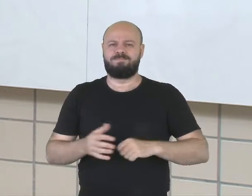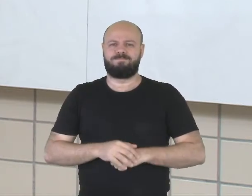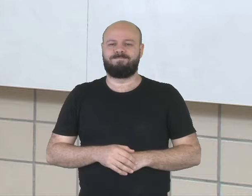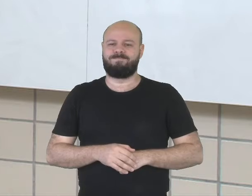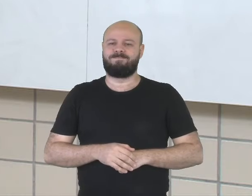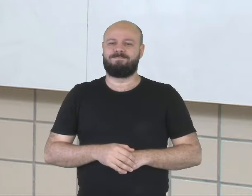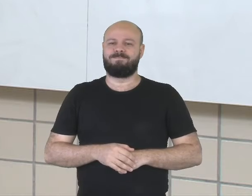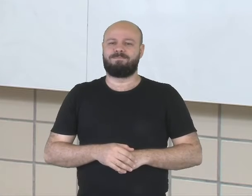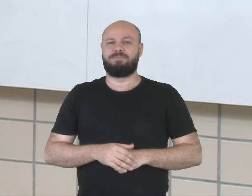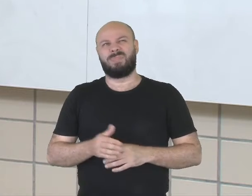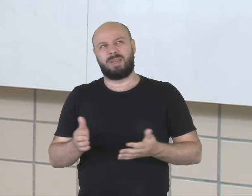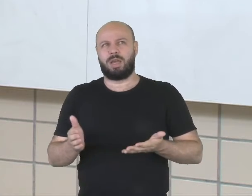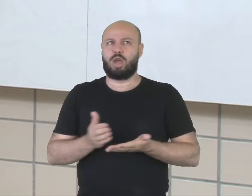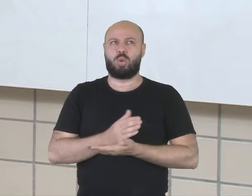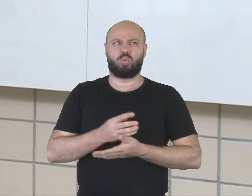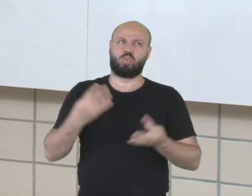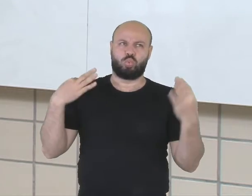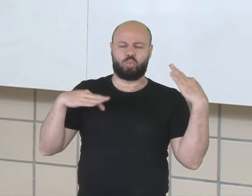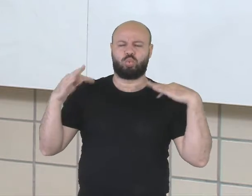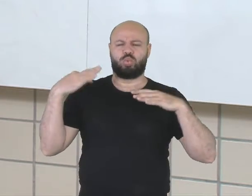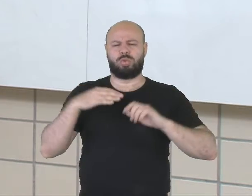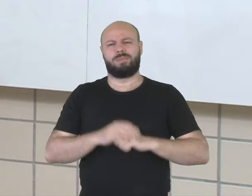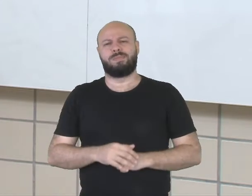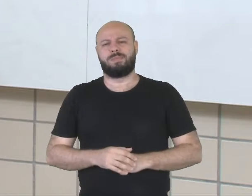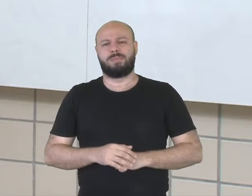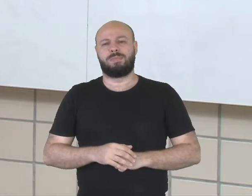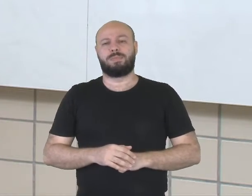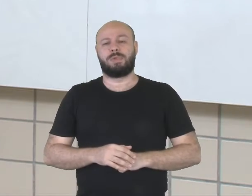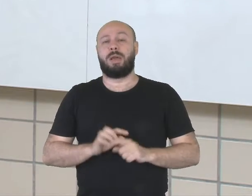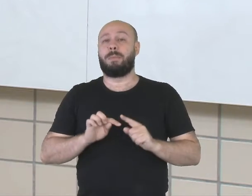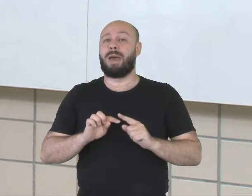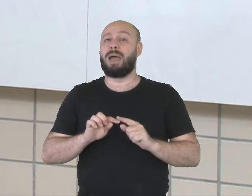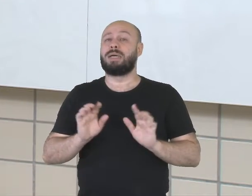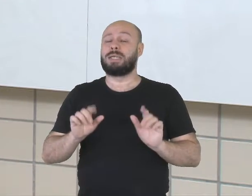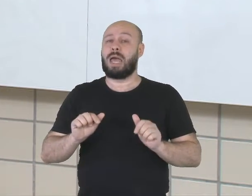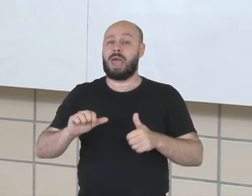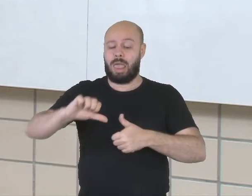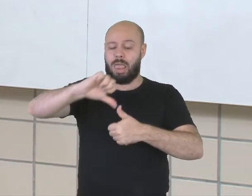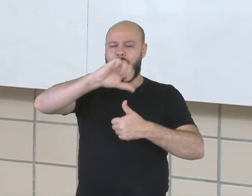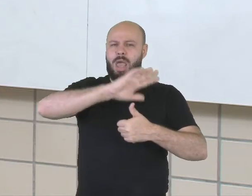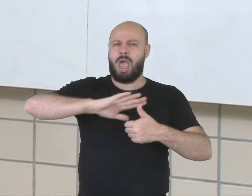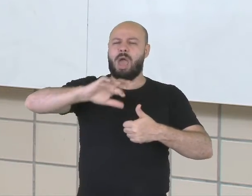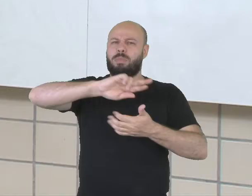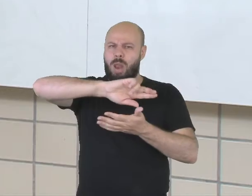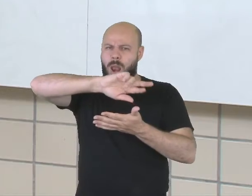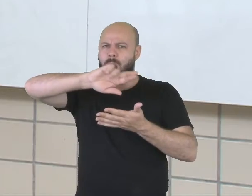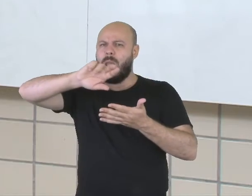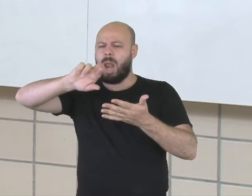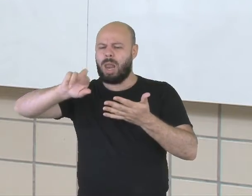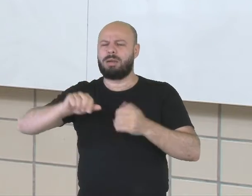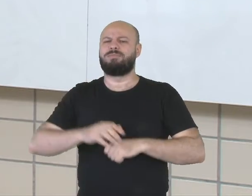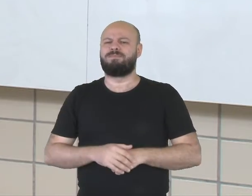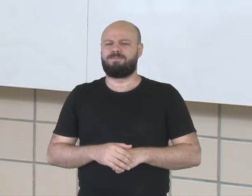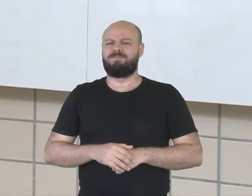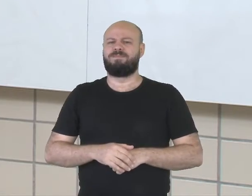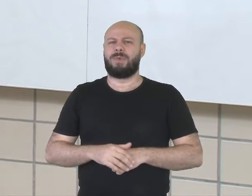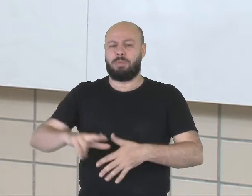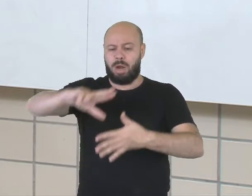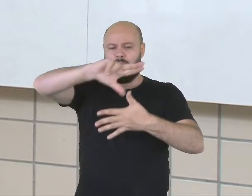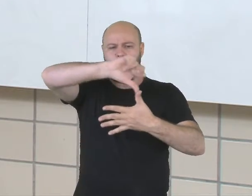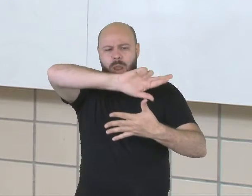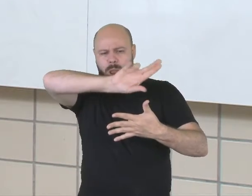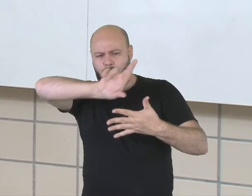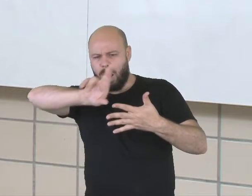e para o turismo, mas também é uma região com bastante diversidades e